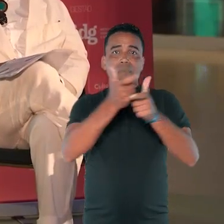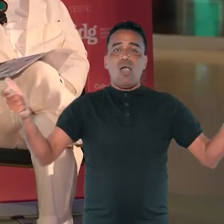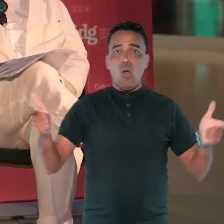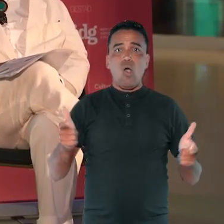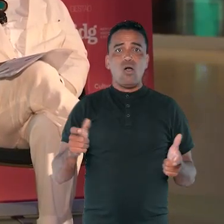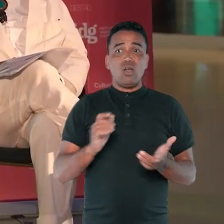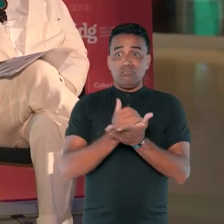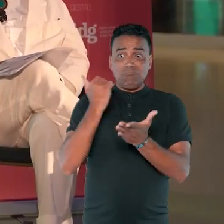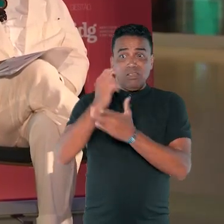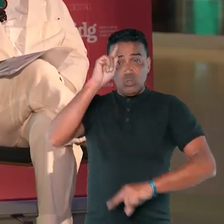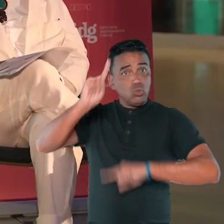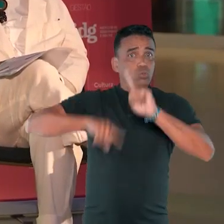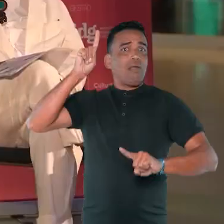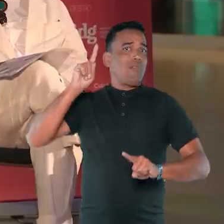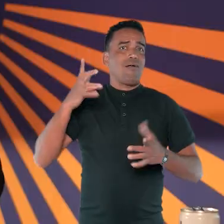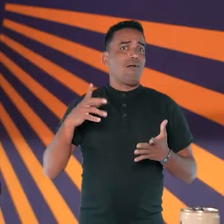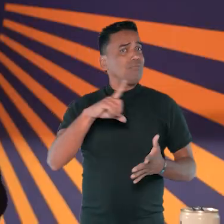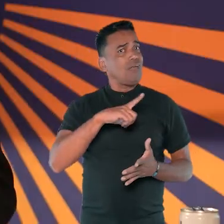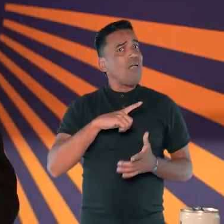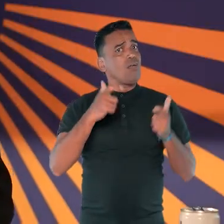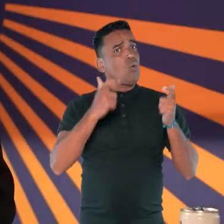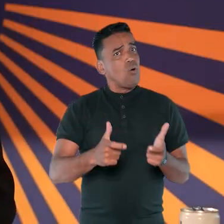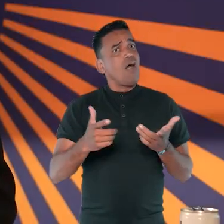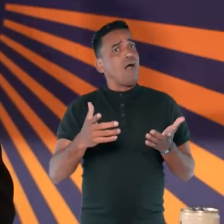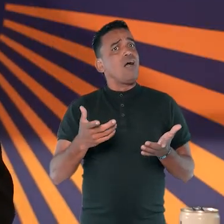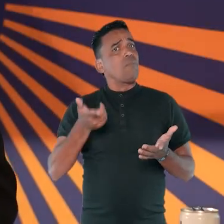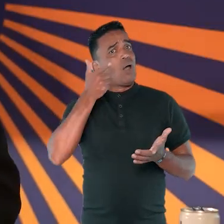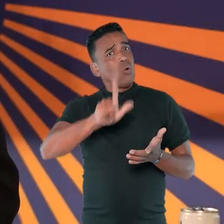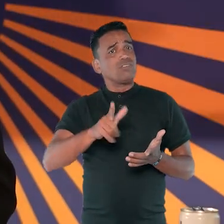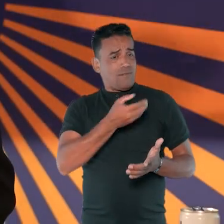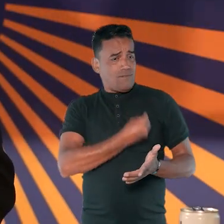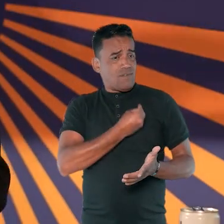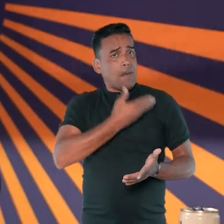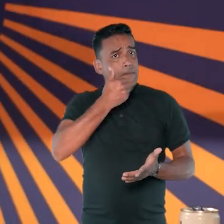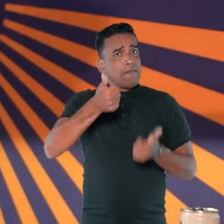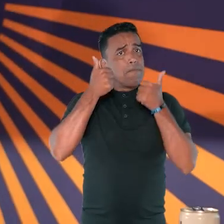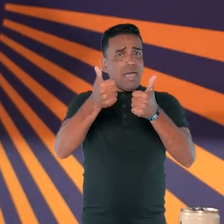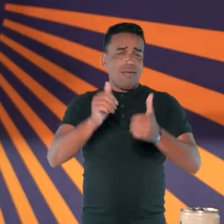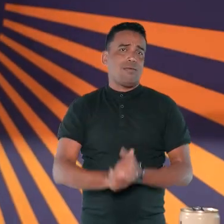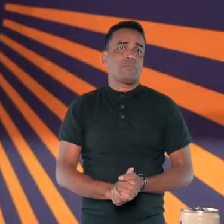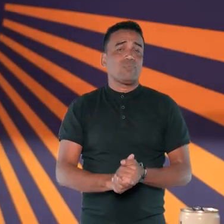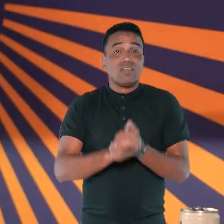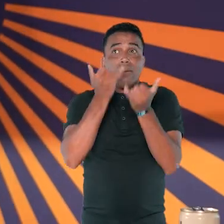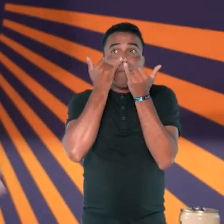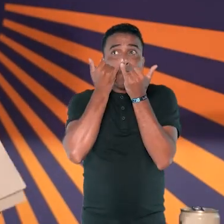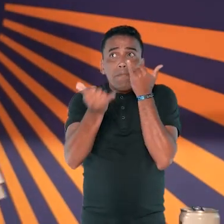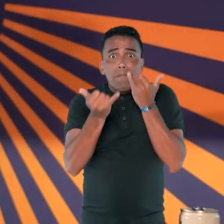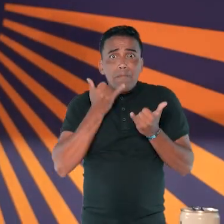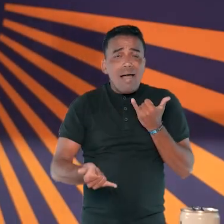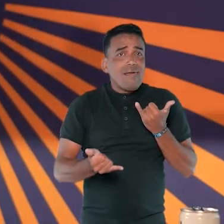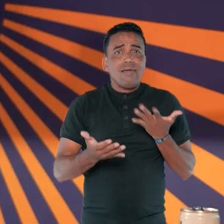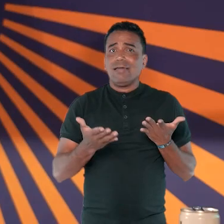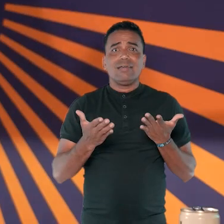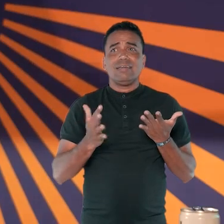isso, até porque há espaço e boas condições para todas as pessoas. O que me parece é que quando, já mais